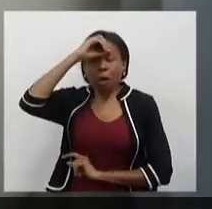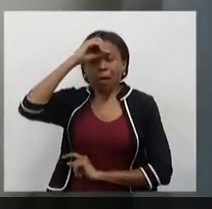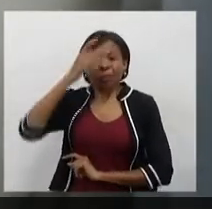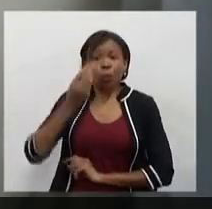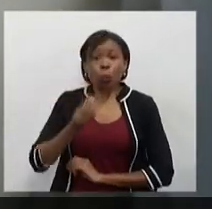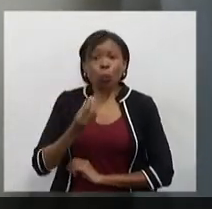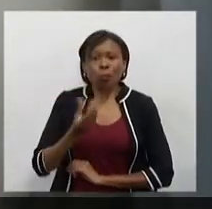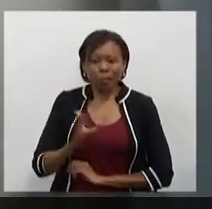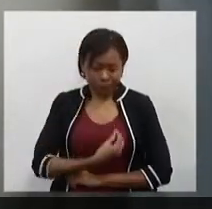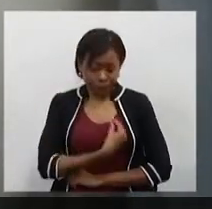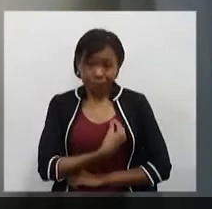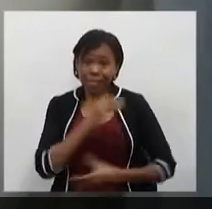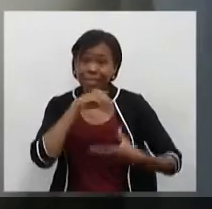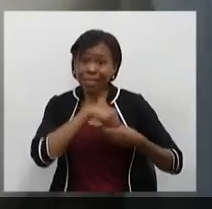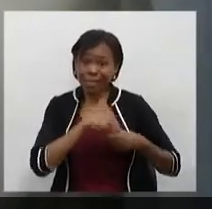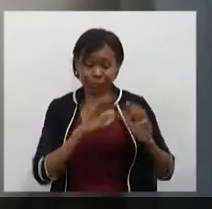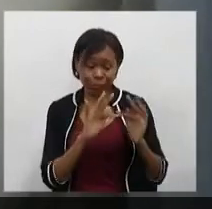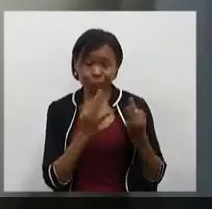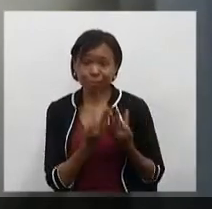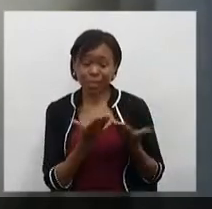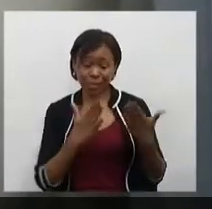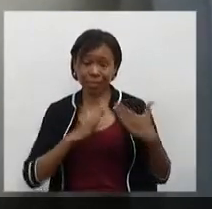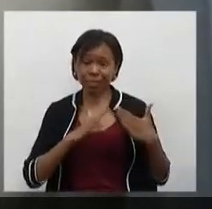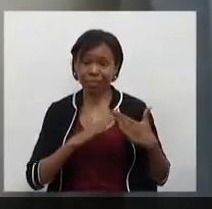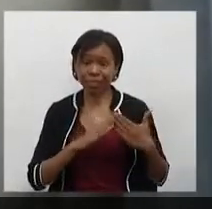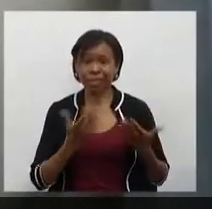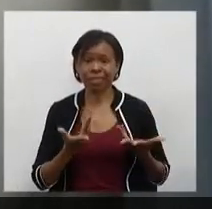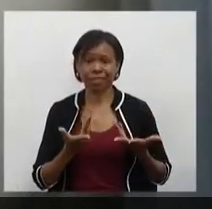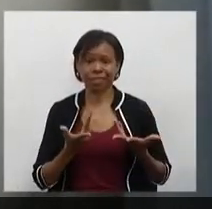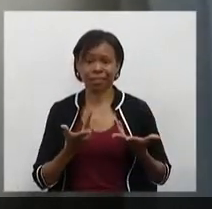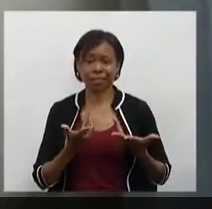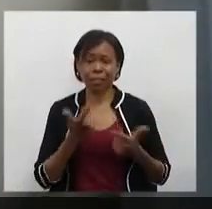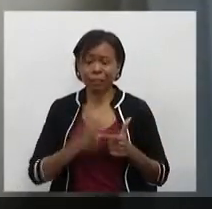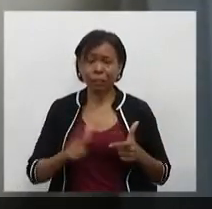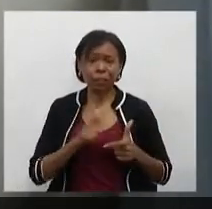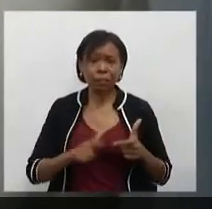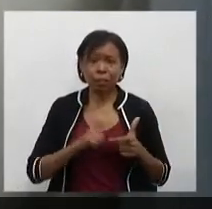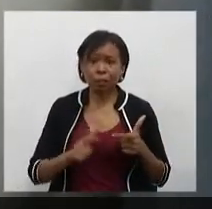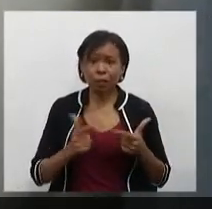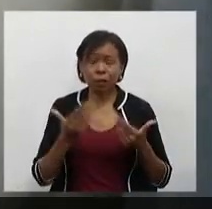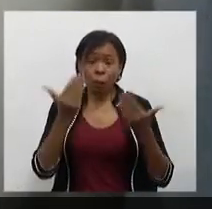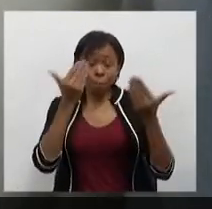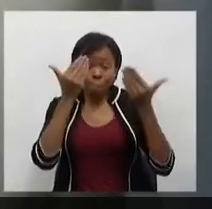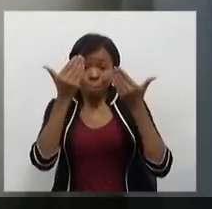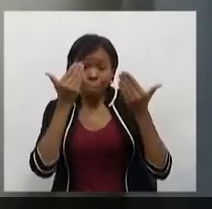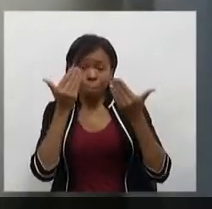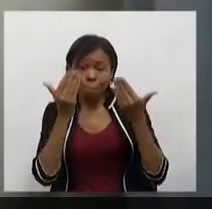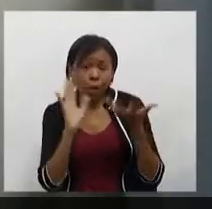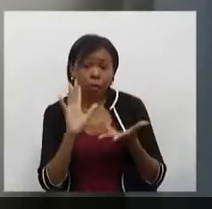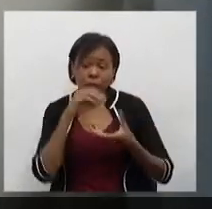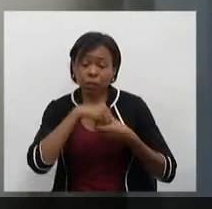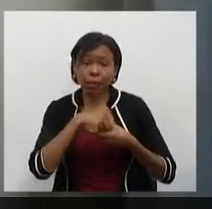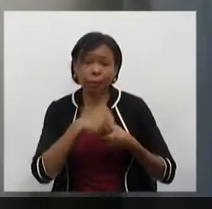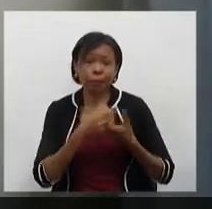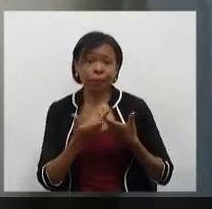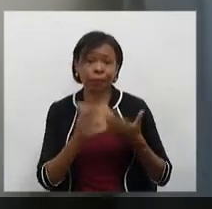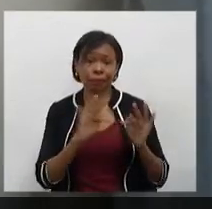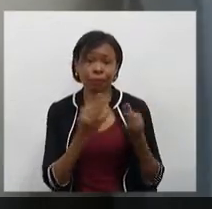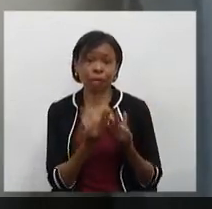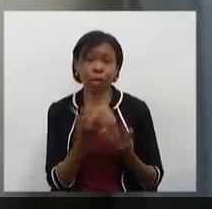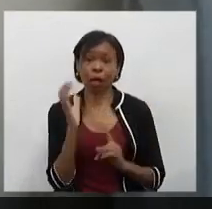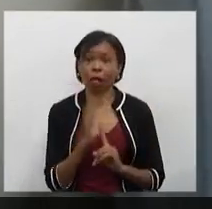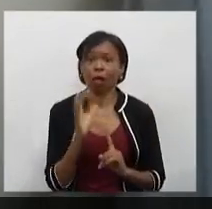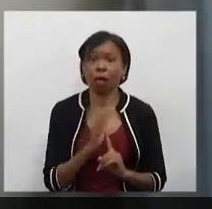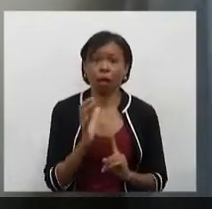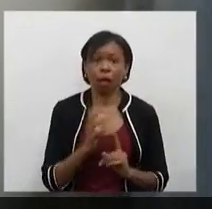essa questão psicológica que acaba com a família. As famílias hoje, elas não vivem, elas estão